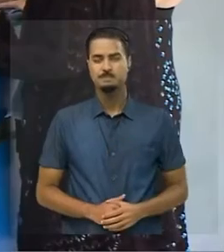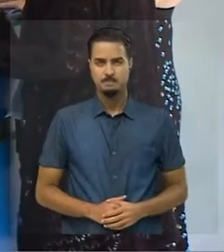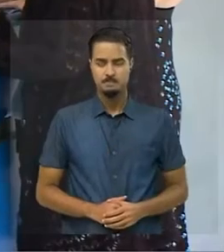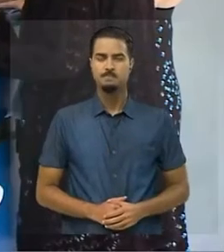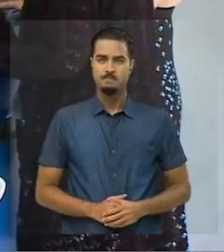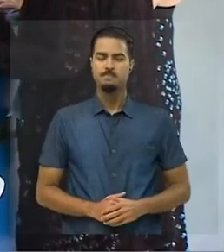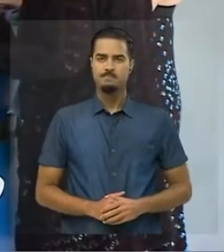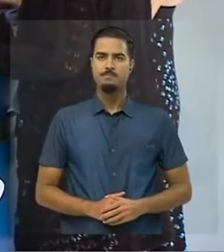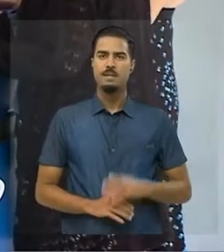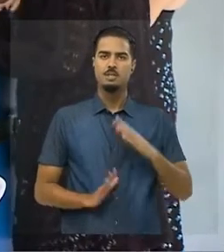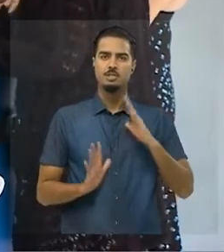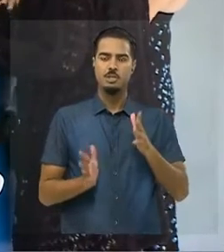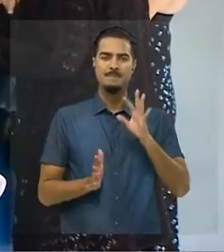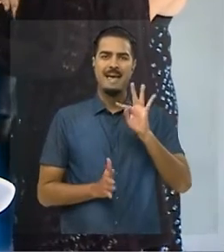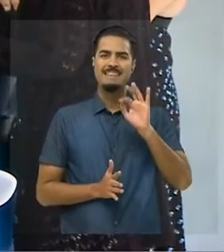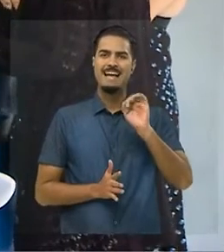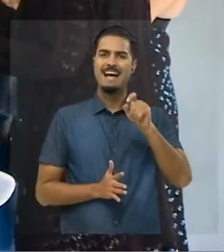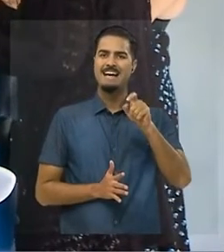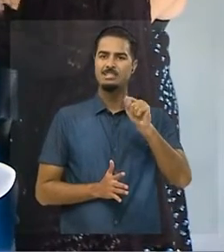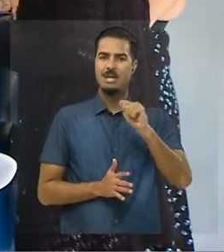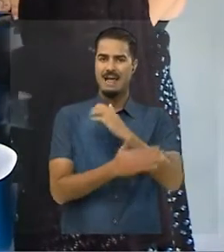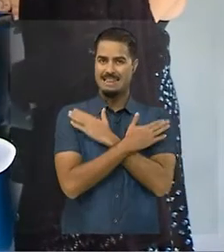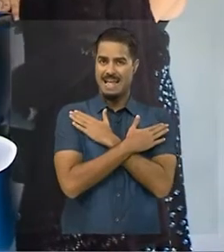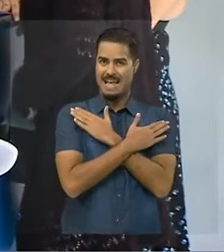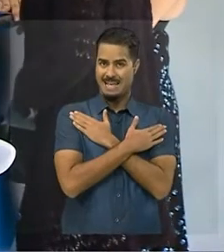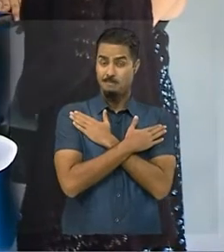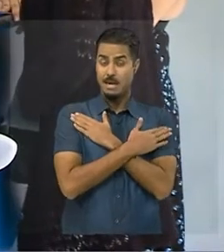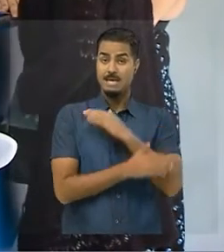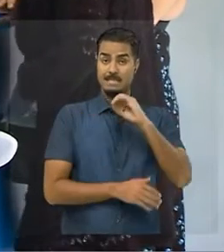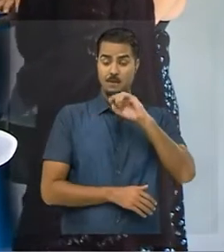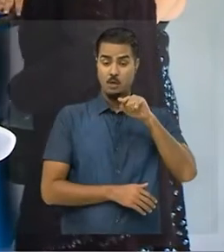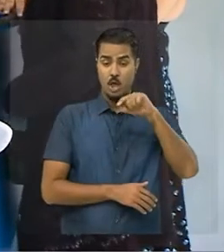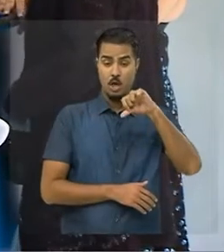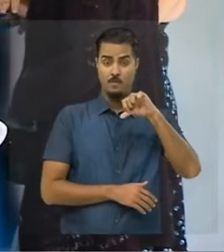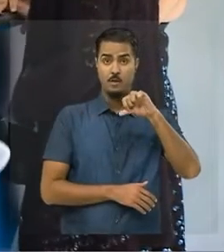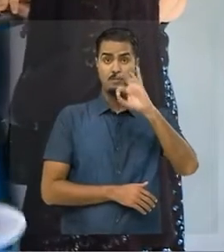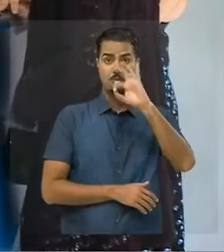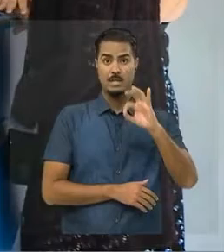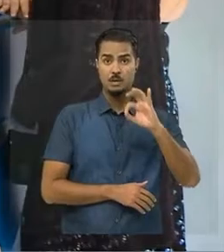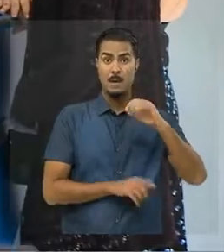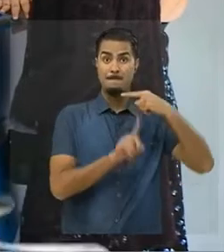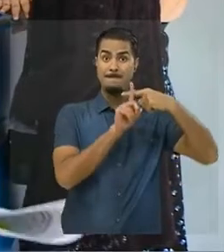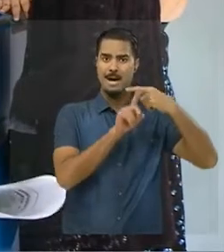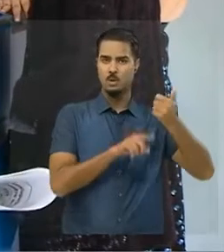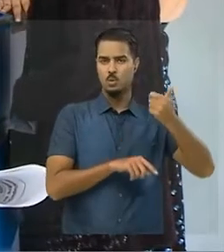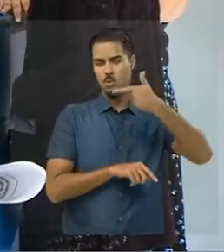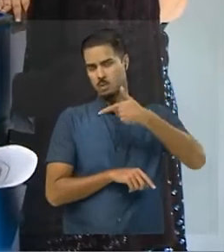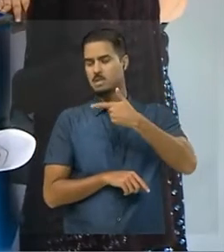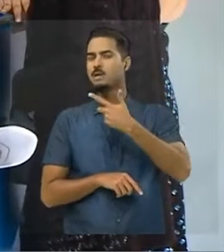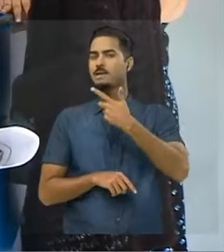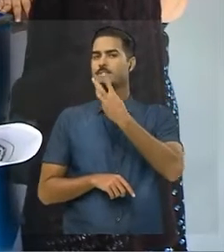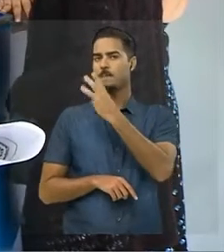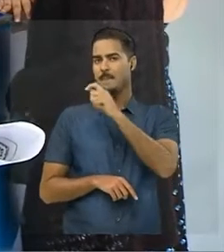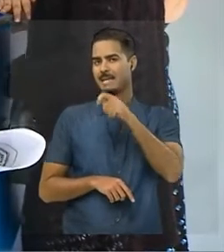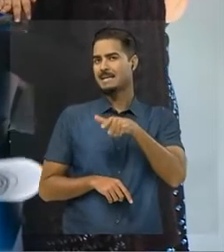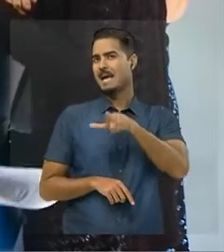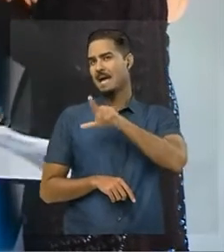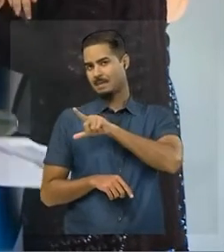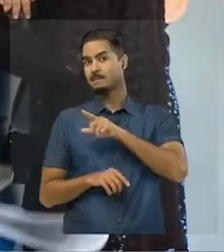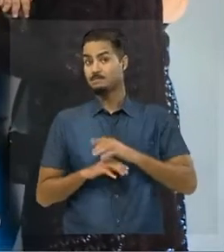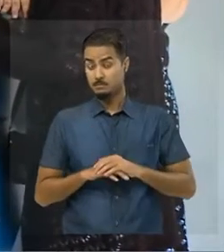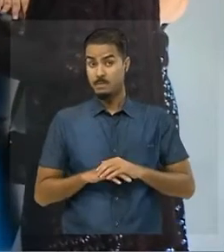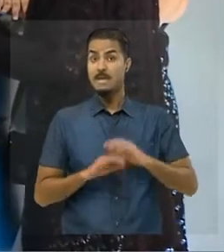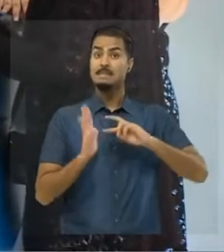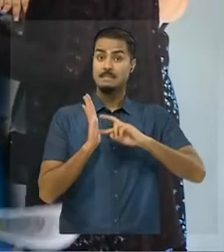A taxa de desocupação aumentou 0,9 ponto percentual em relação ao trimestre anterior. Isso significa